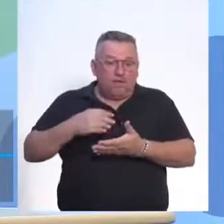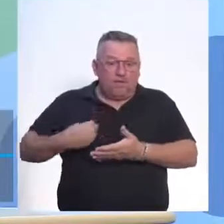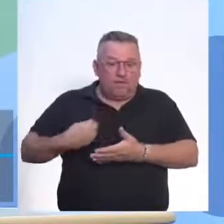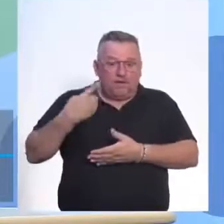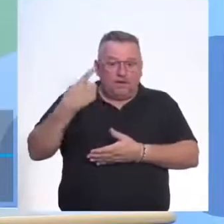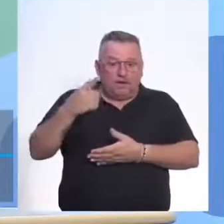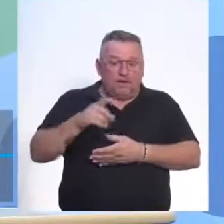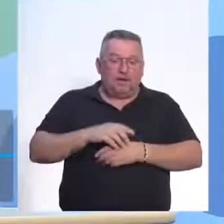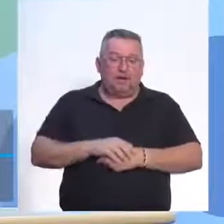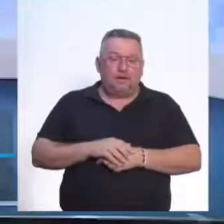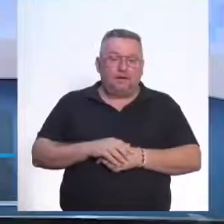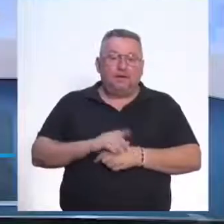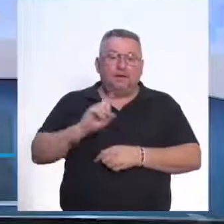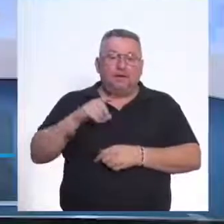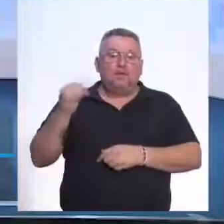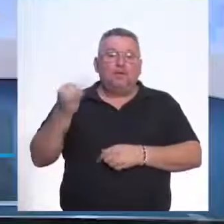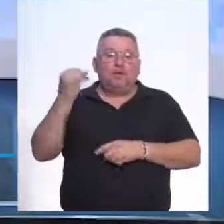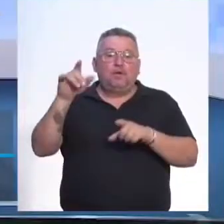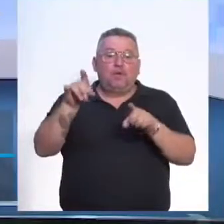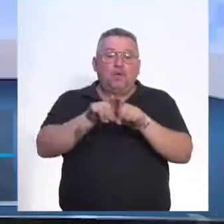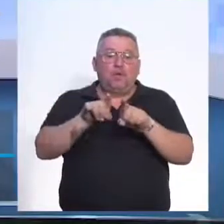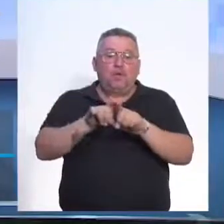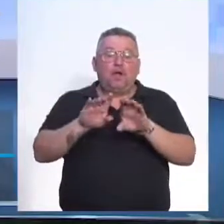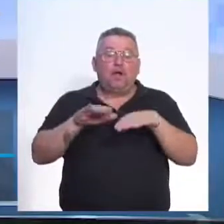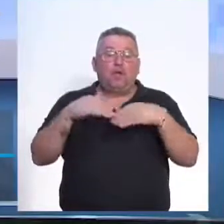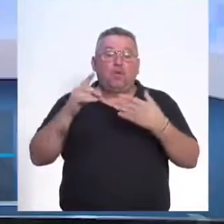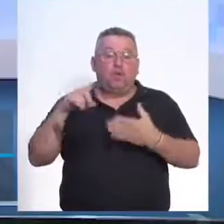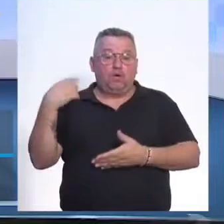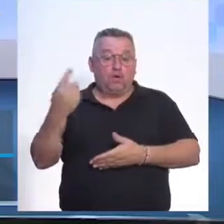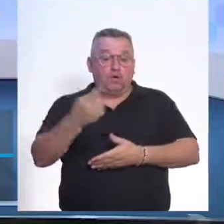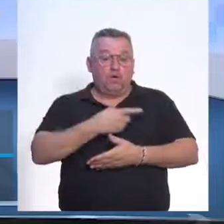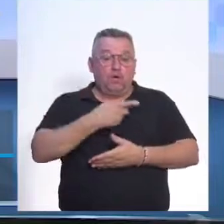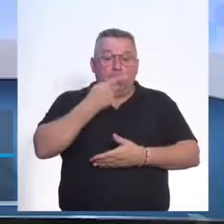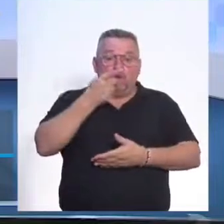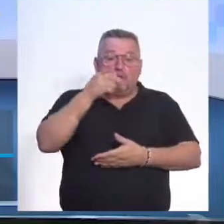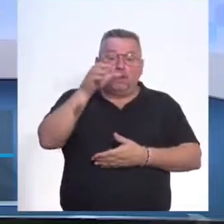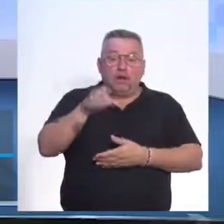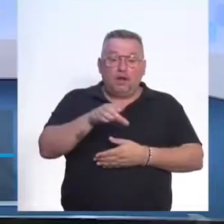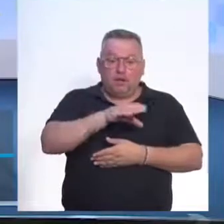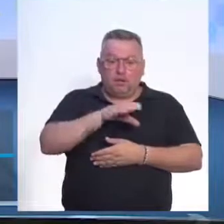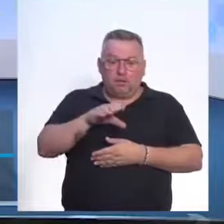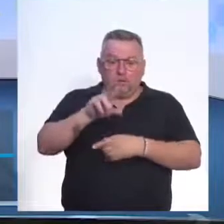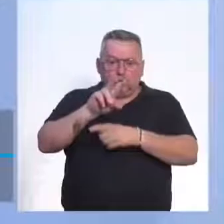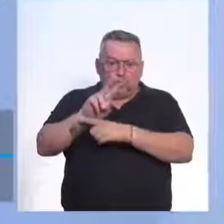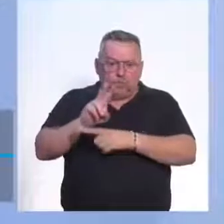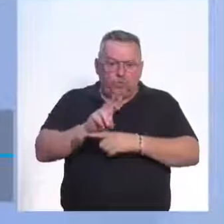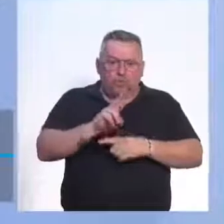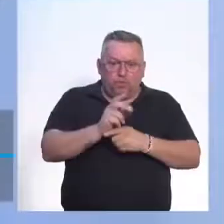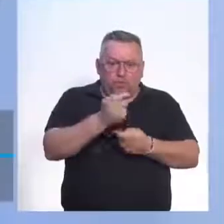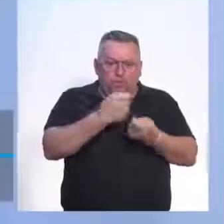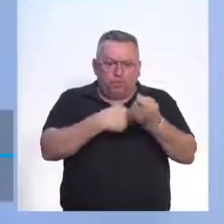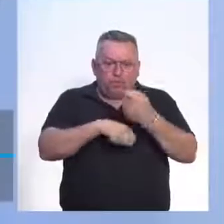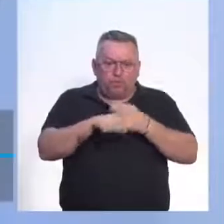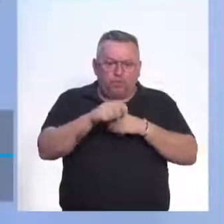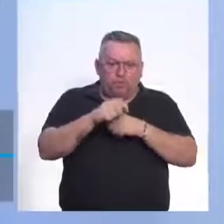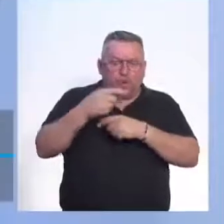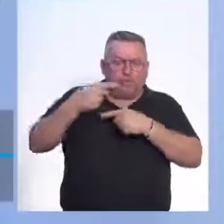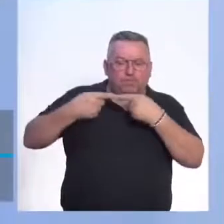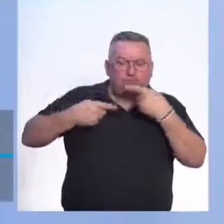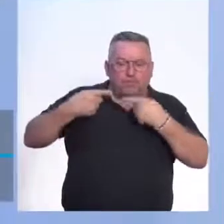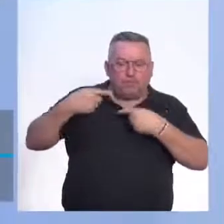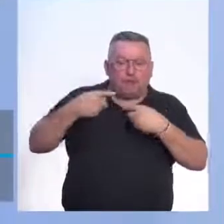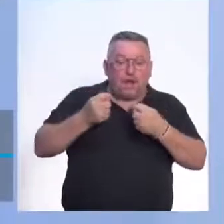perceberam imediatamente. E é muito importante também quando nós falamos que a Igreja Católica ela faz essa manutenção social, política,